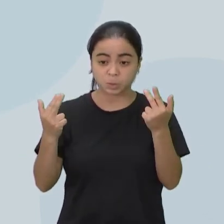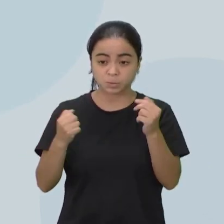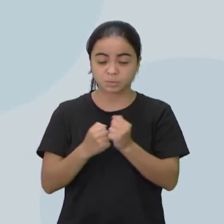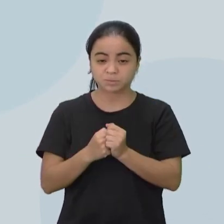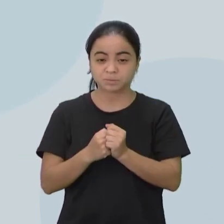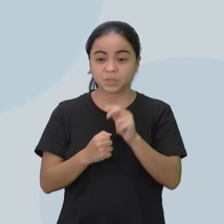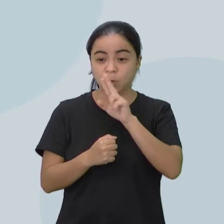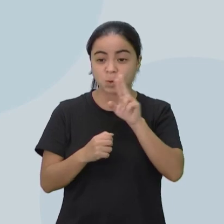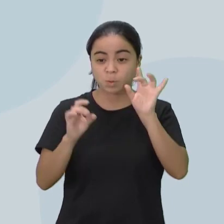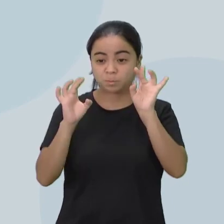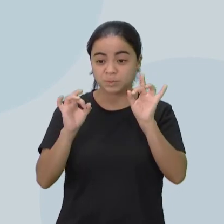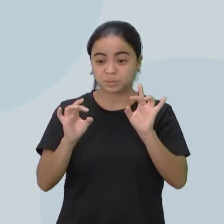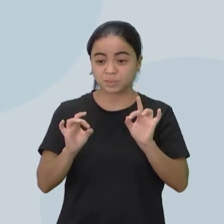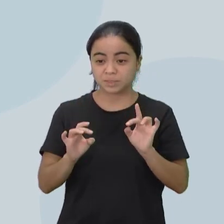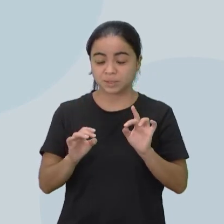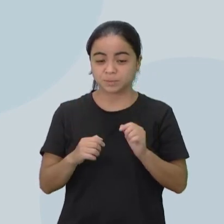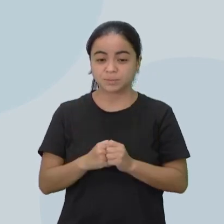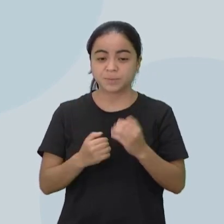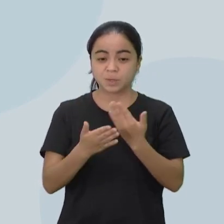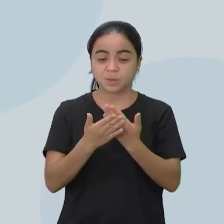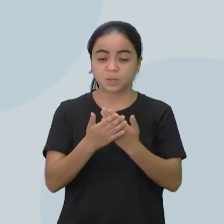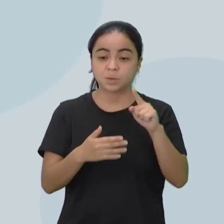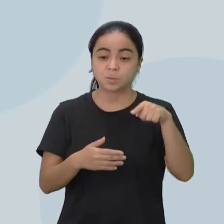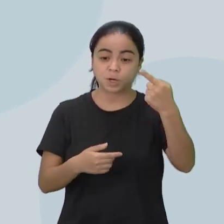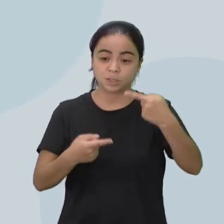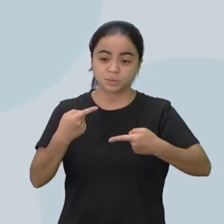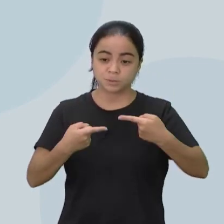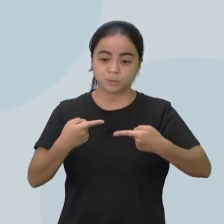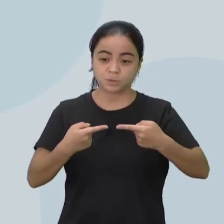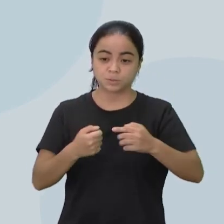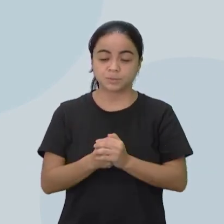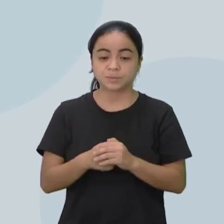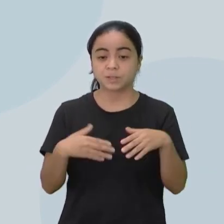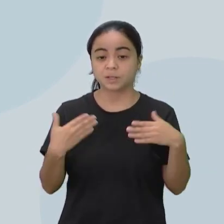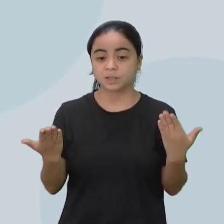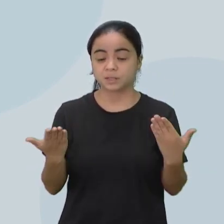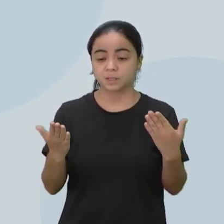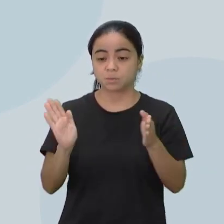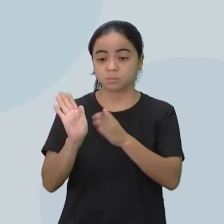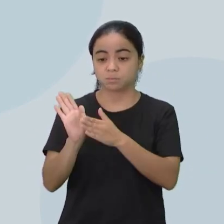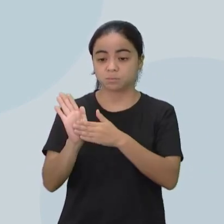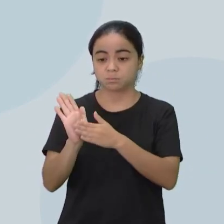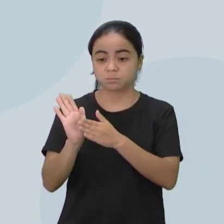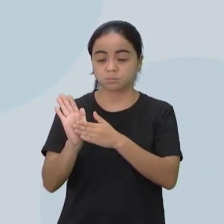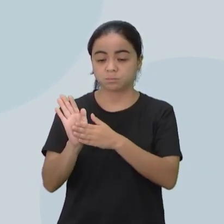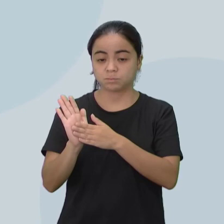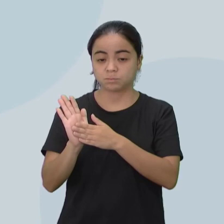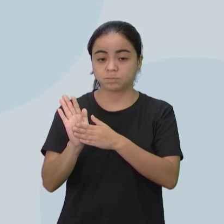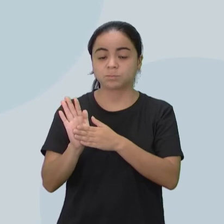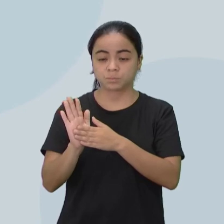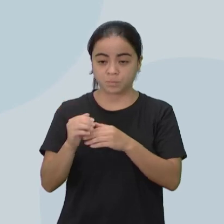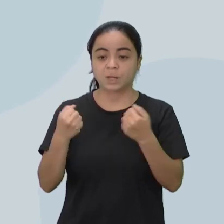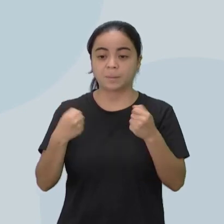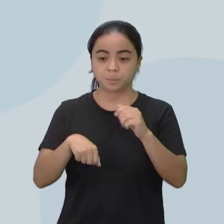especial, tá? Depois a gente vai discutir na próxima aula. Então tá aí as 2 propostas. Faça essas duas